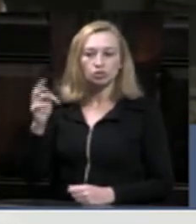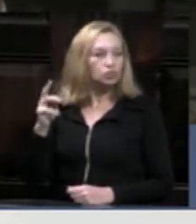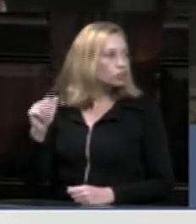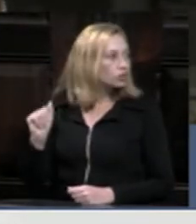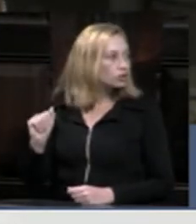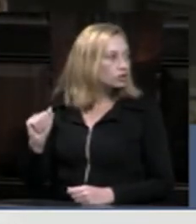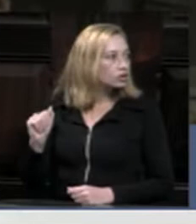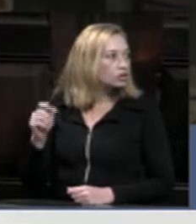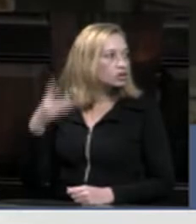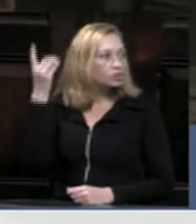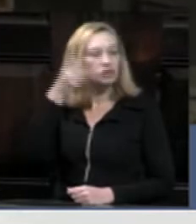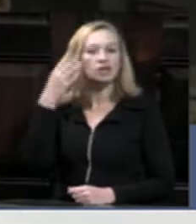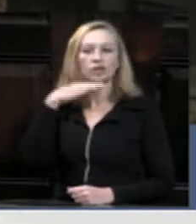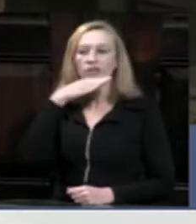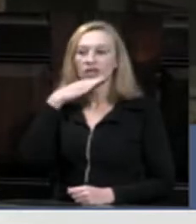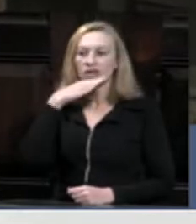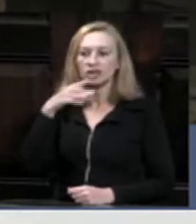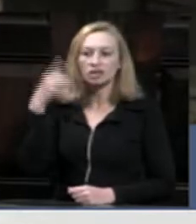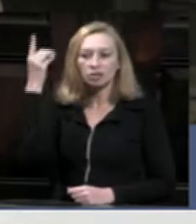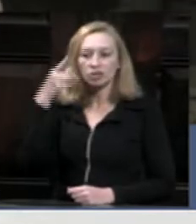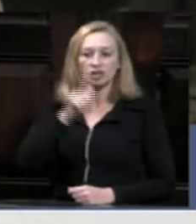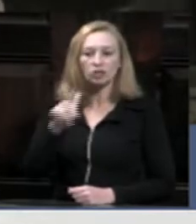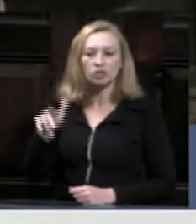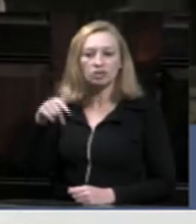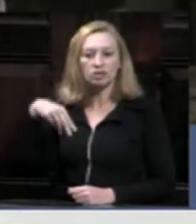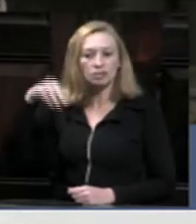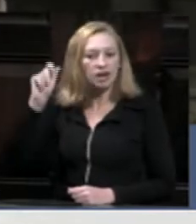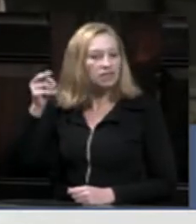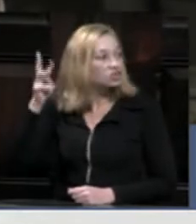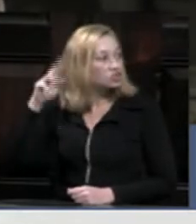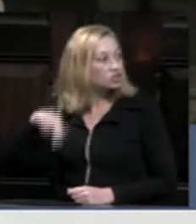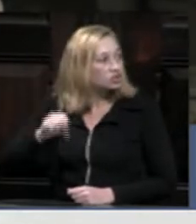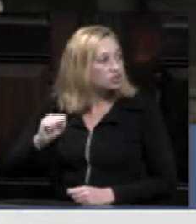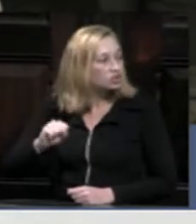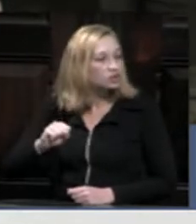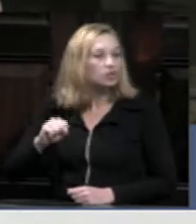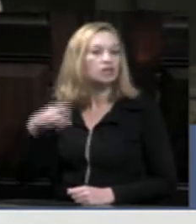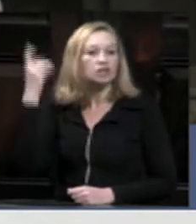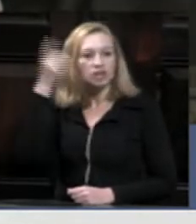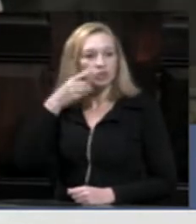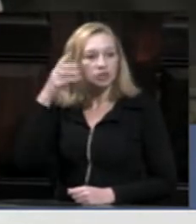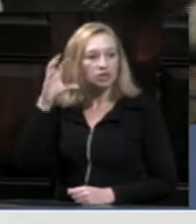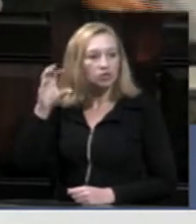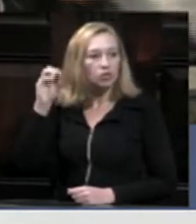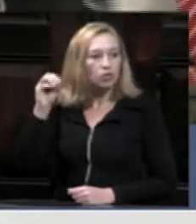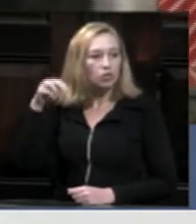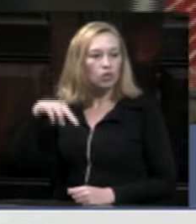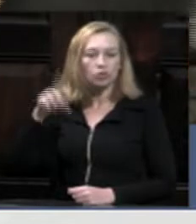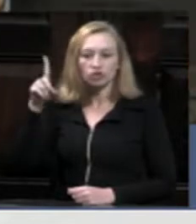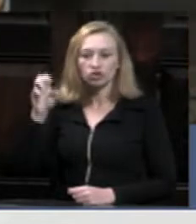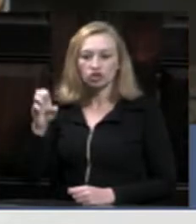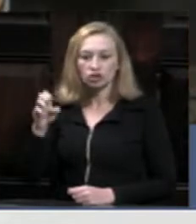deputado Chiquinho da Mangueira, deputado Luiz Martins, deputado Conte Bittencourt.